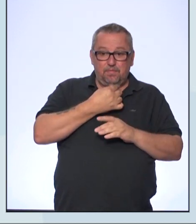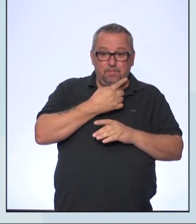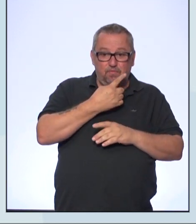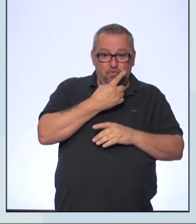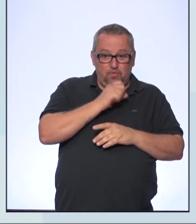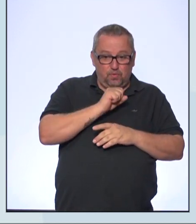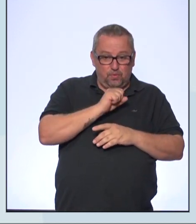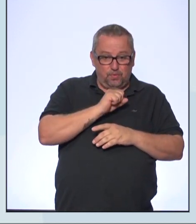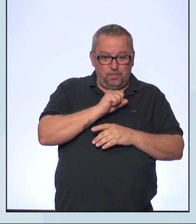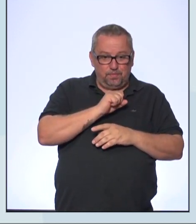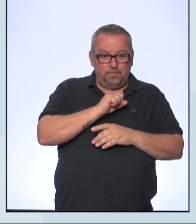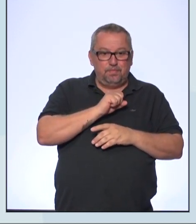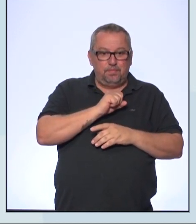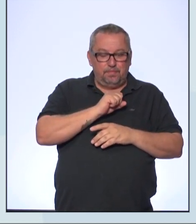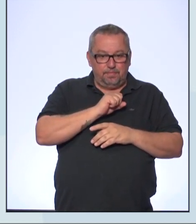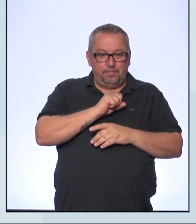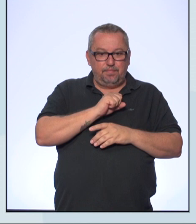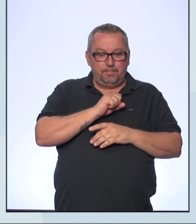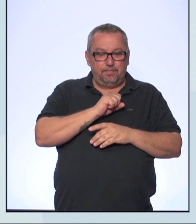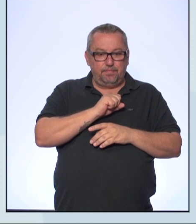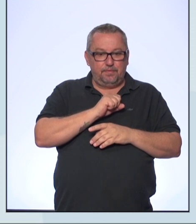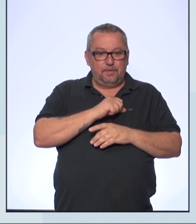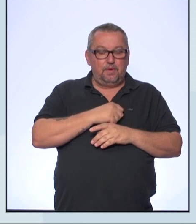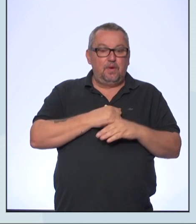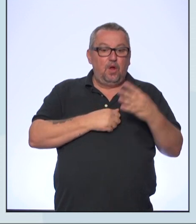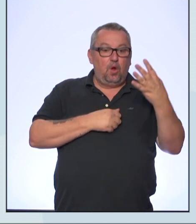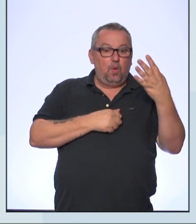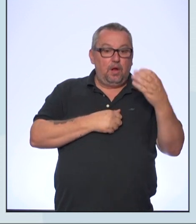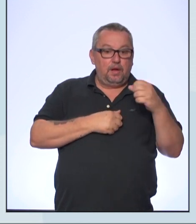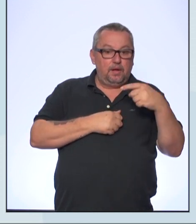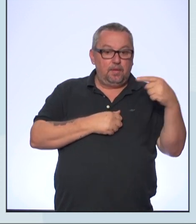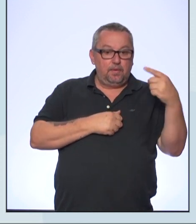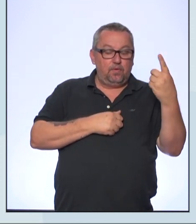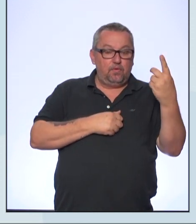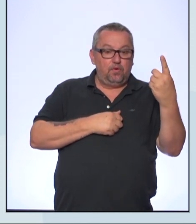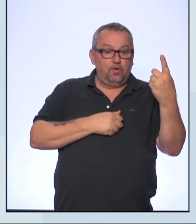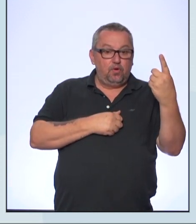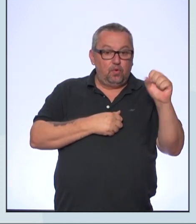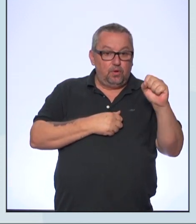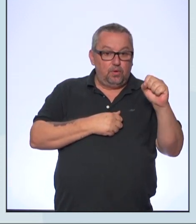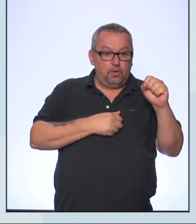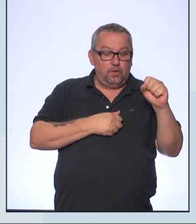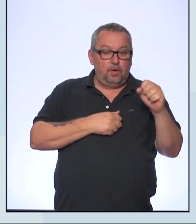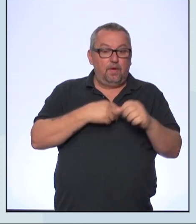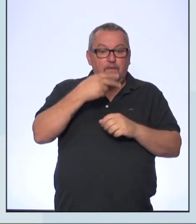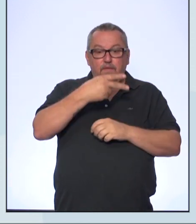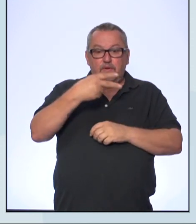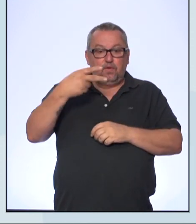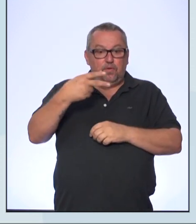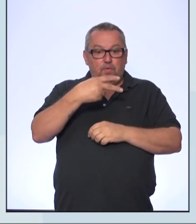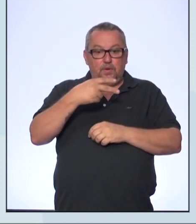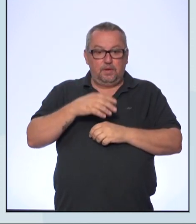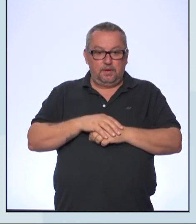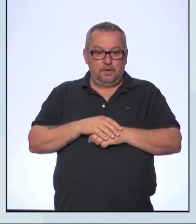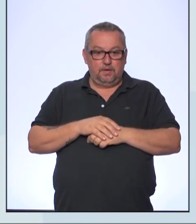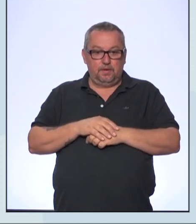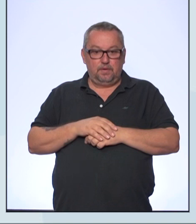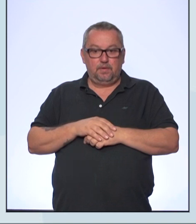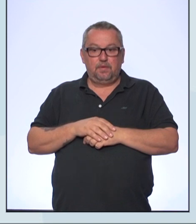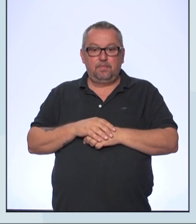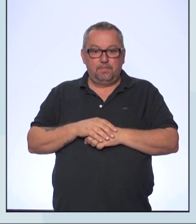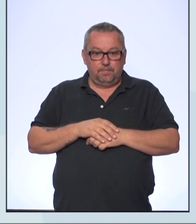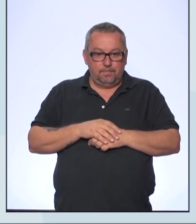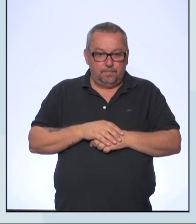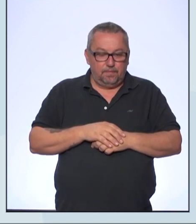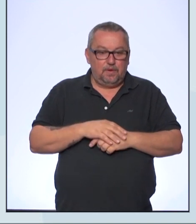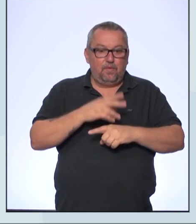eu tenho 18, fechado. Quantas meninas eu tenho? Subtração como muitos fizeram. 40 menos 18